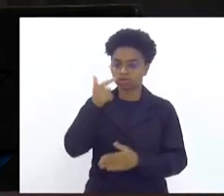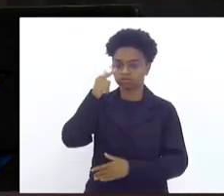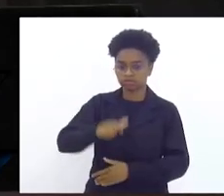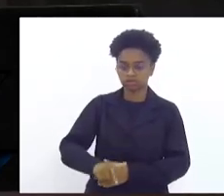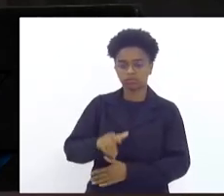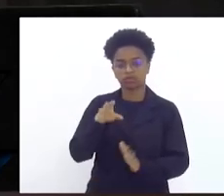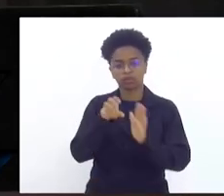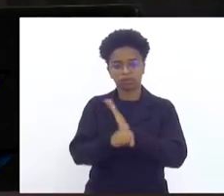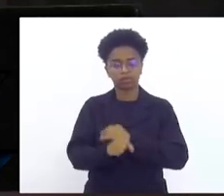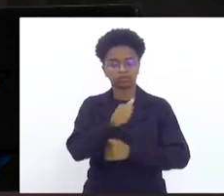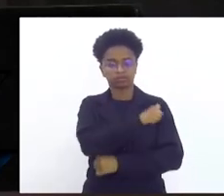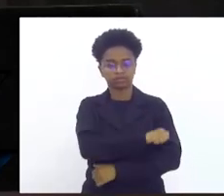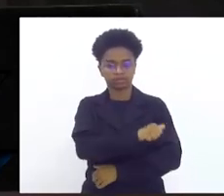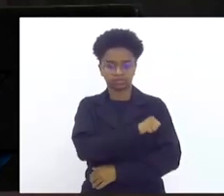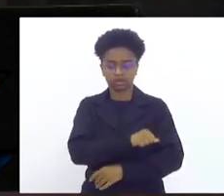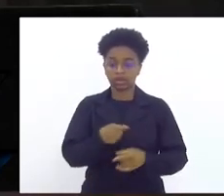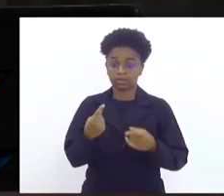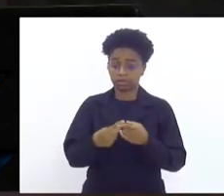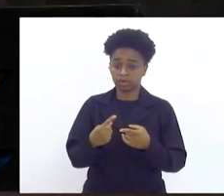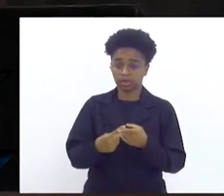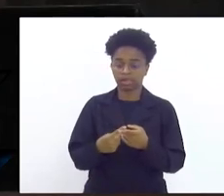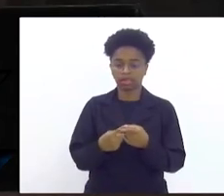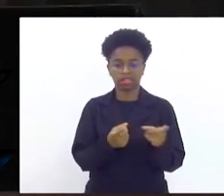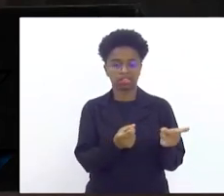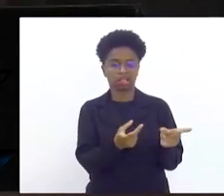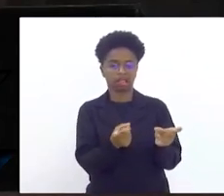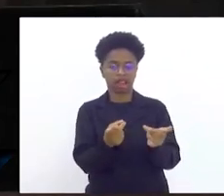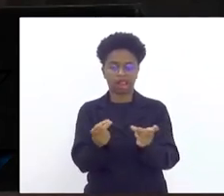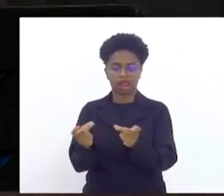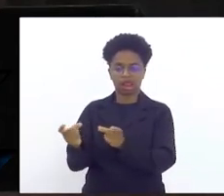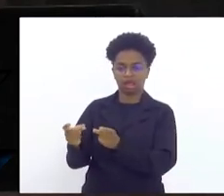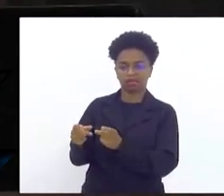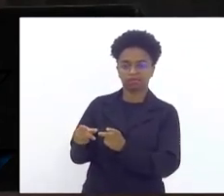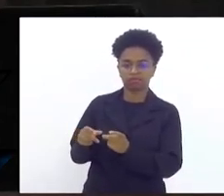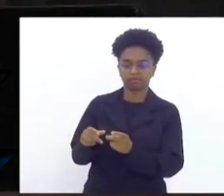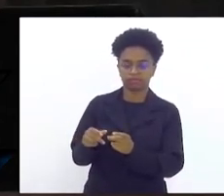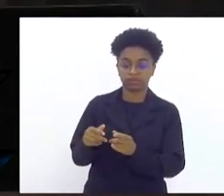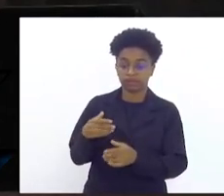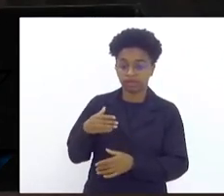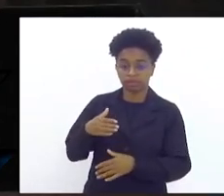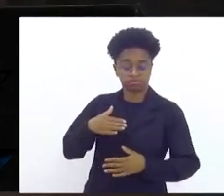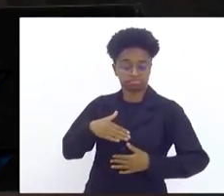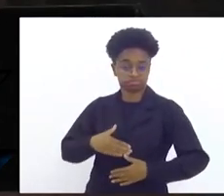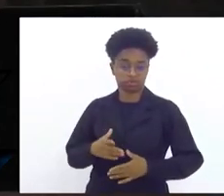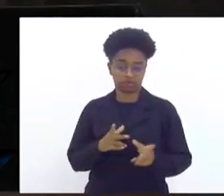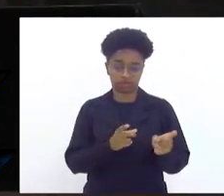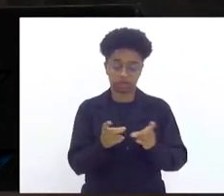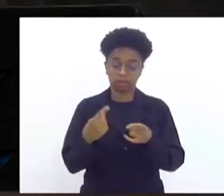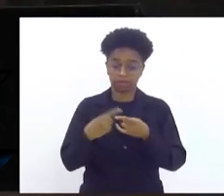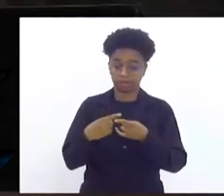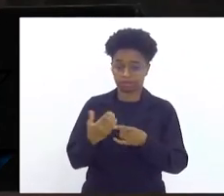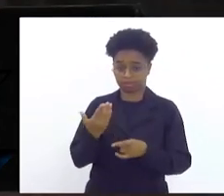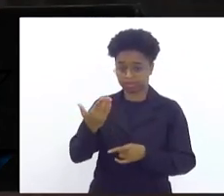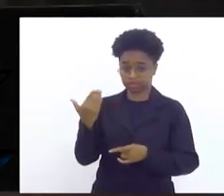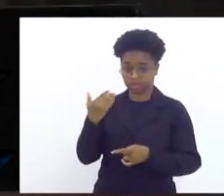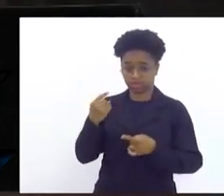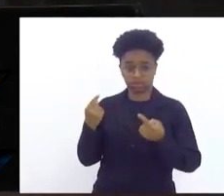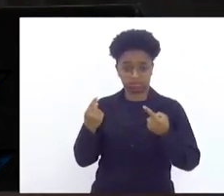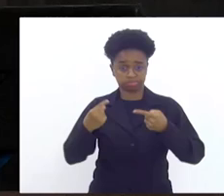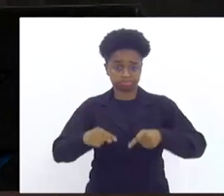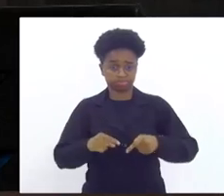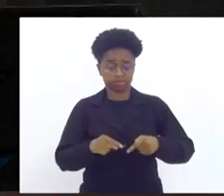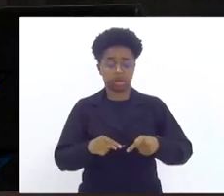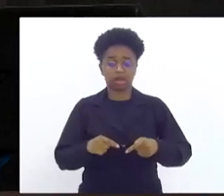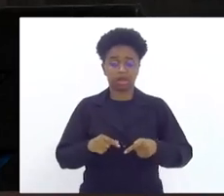saqueando o Rio de Janeiro porque se vendeu foi lá e se vendeu tinha uma oposição de antagonismo de militância